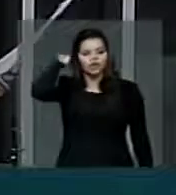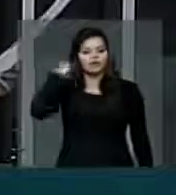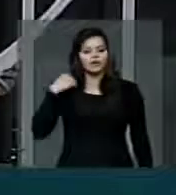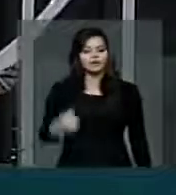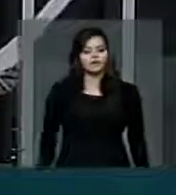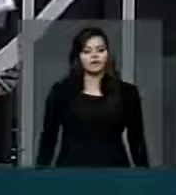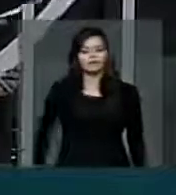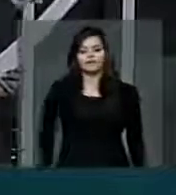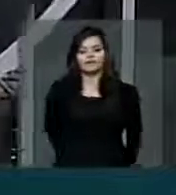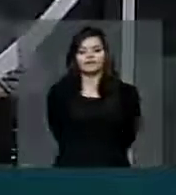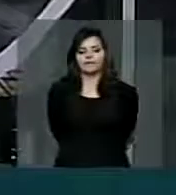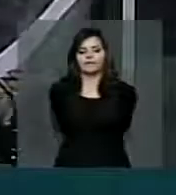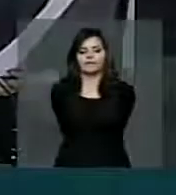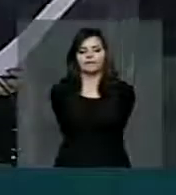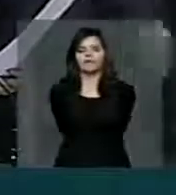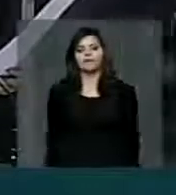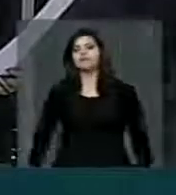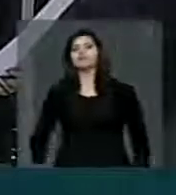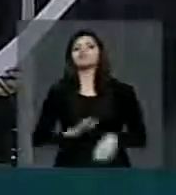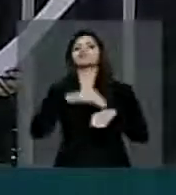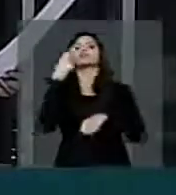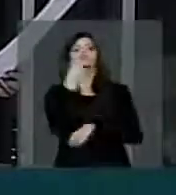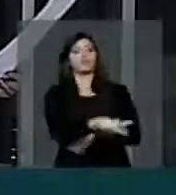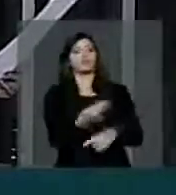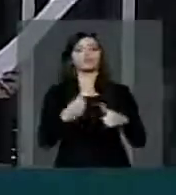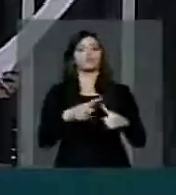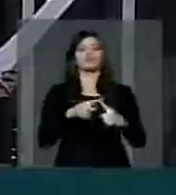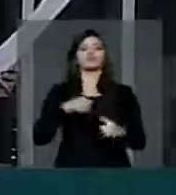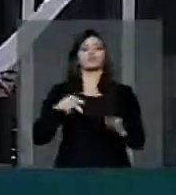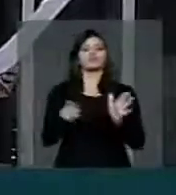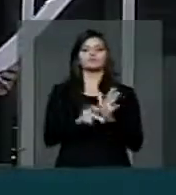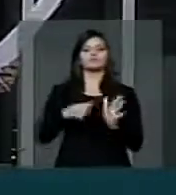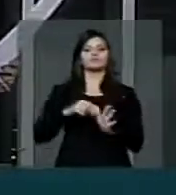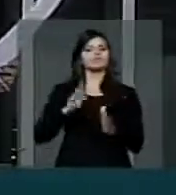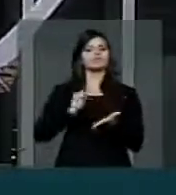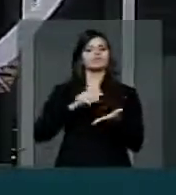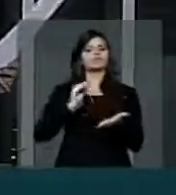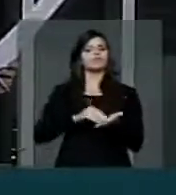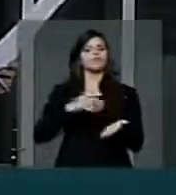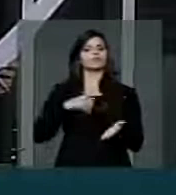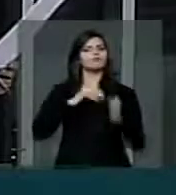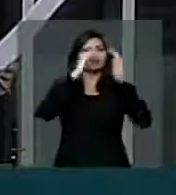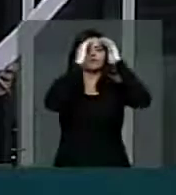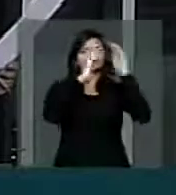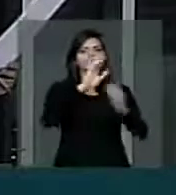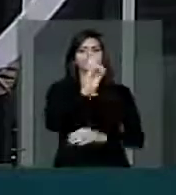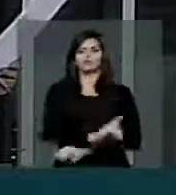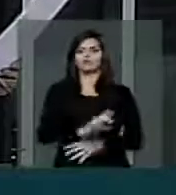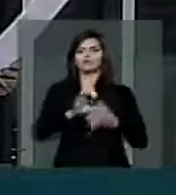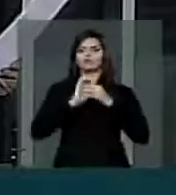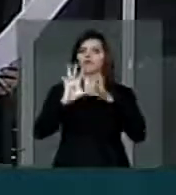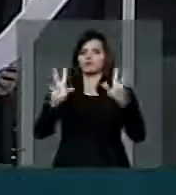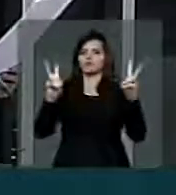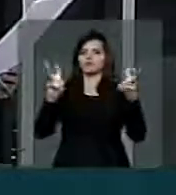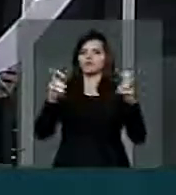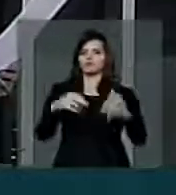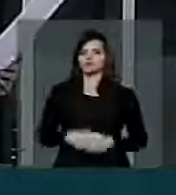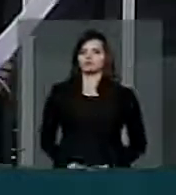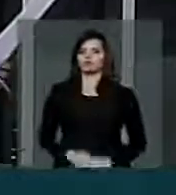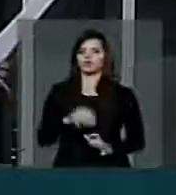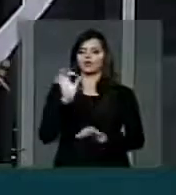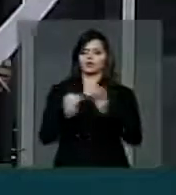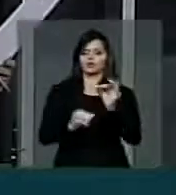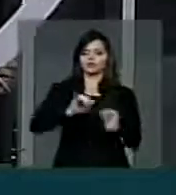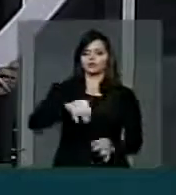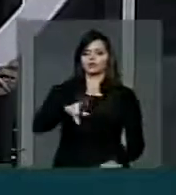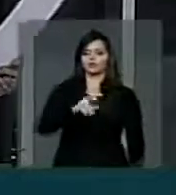e que é exclusivamente seu, por ser tal poder violador do direito de liberdade. Fecha aspas. O juiz de